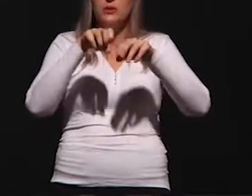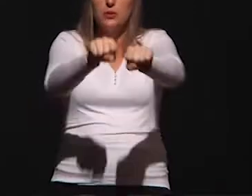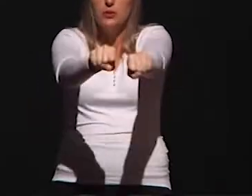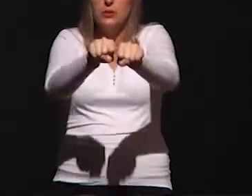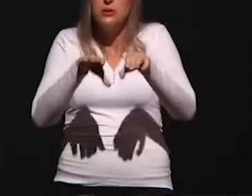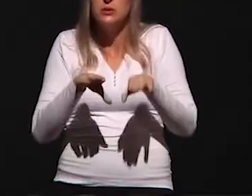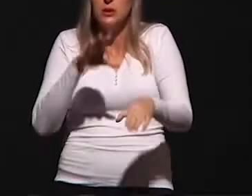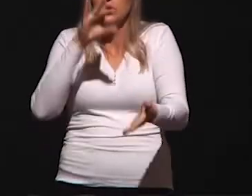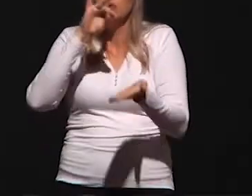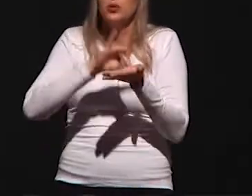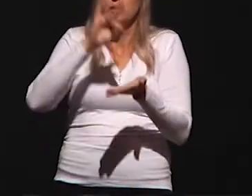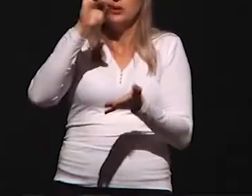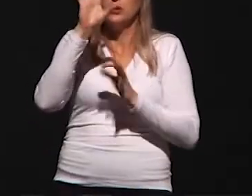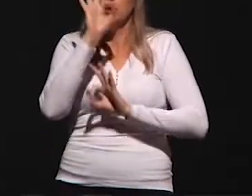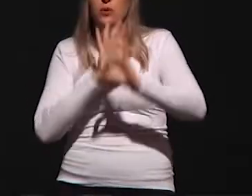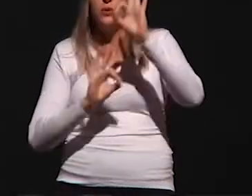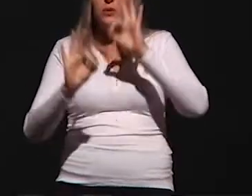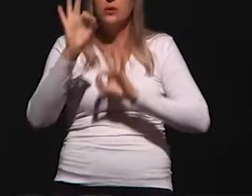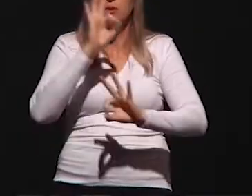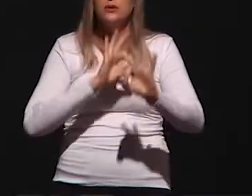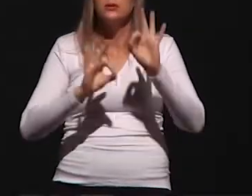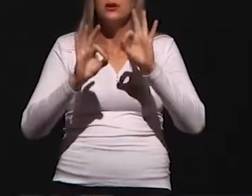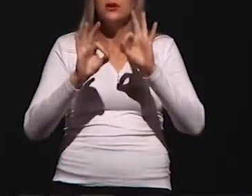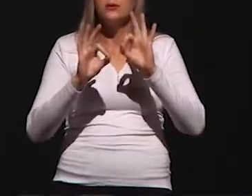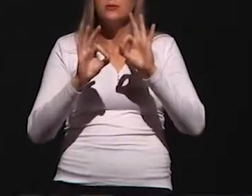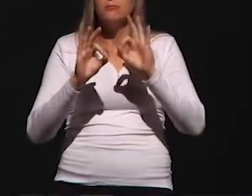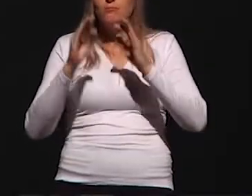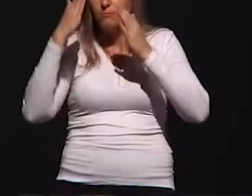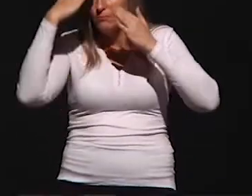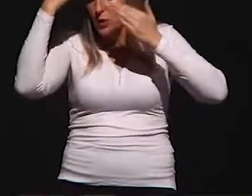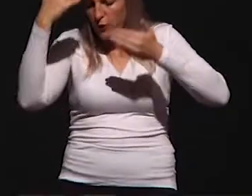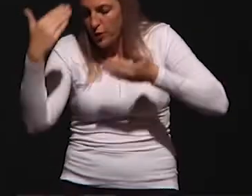solene foi organizada para reverenciar